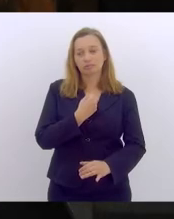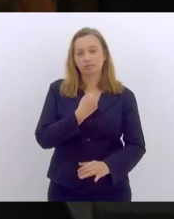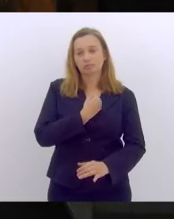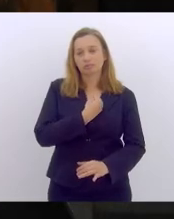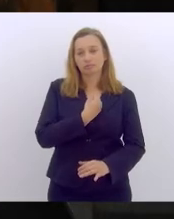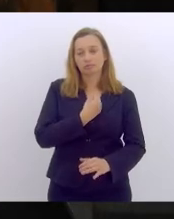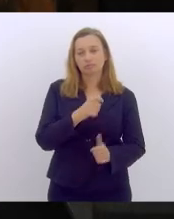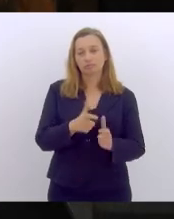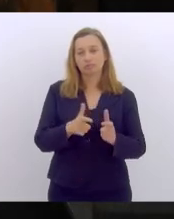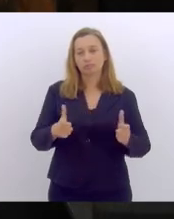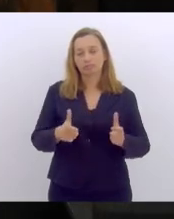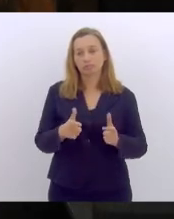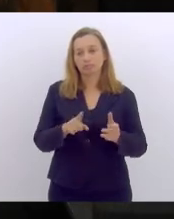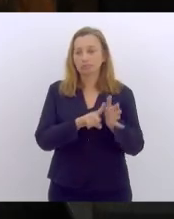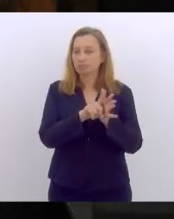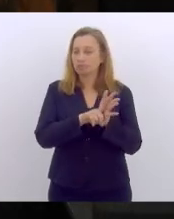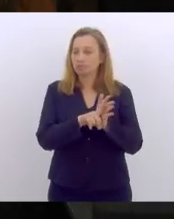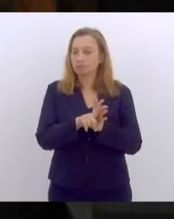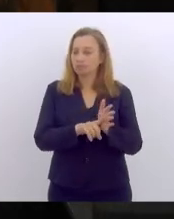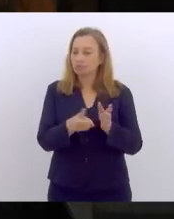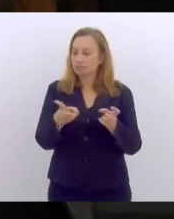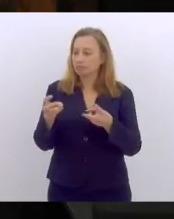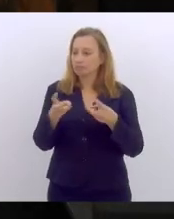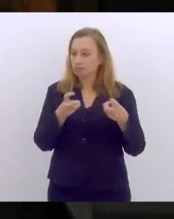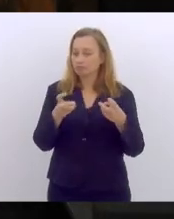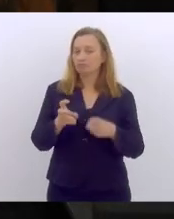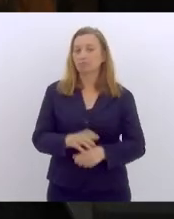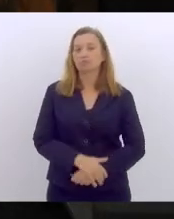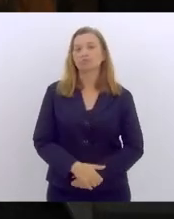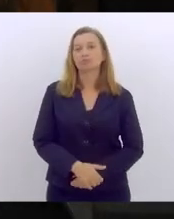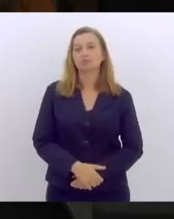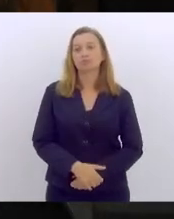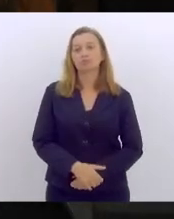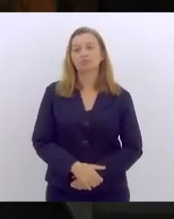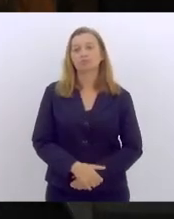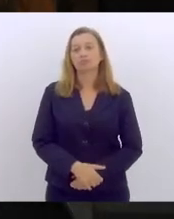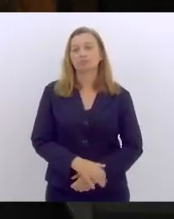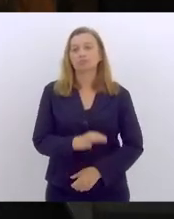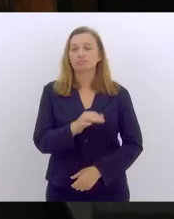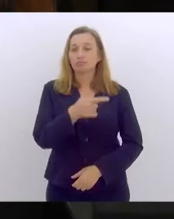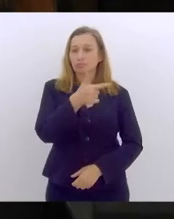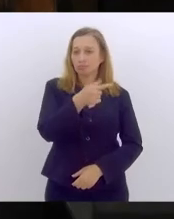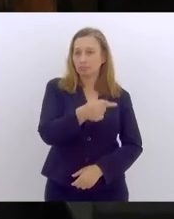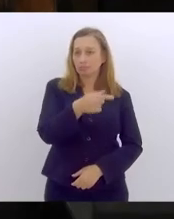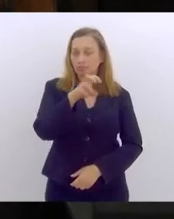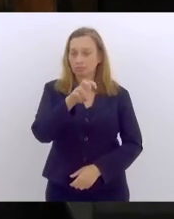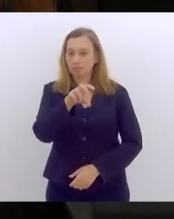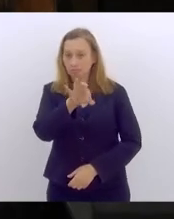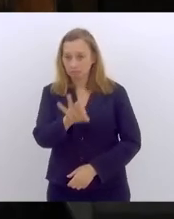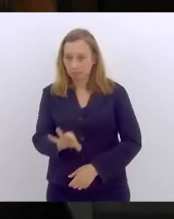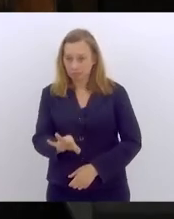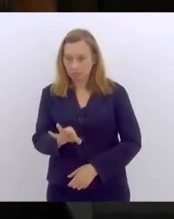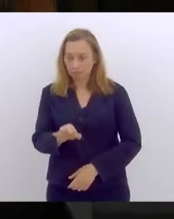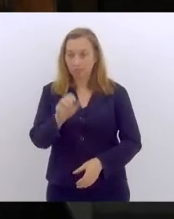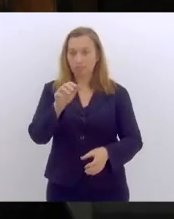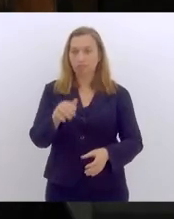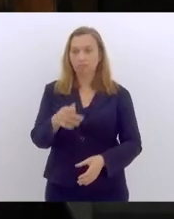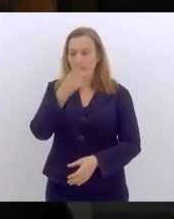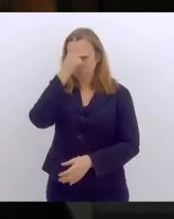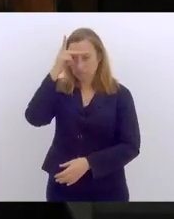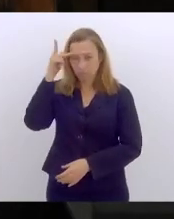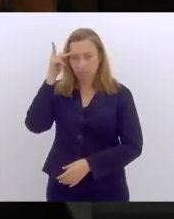Consultando pesquisas, verifiquei que praticamente 75% do